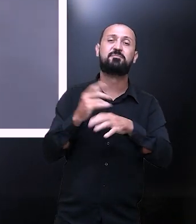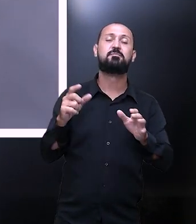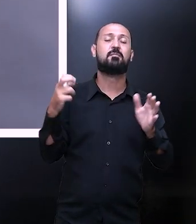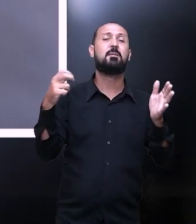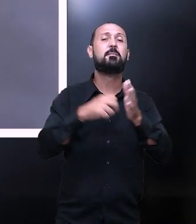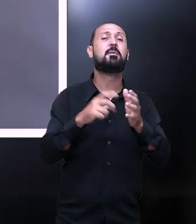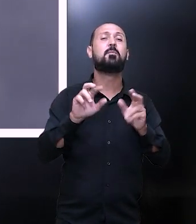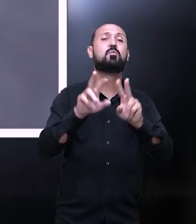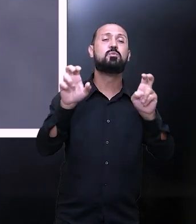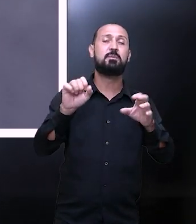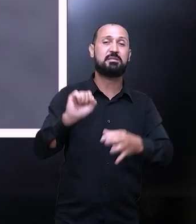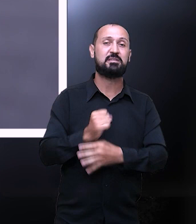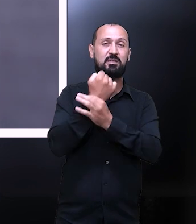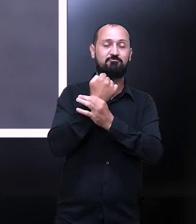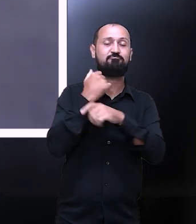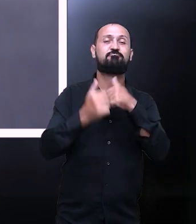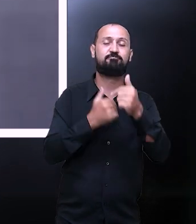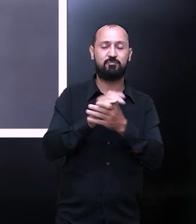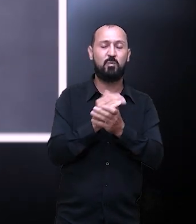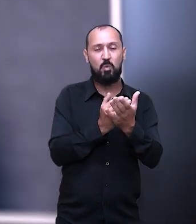de trabalho a gente já pode perceber que